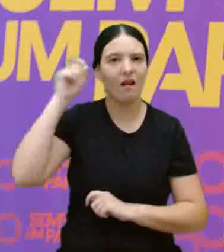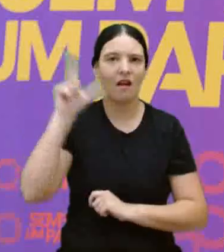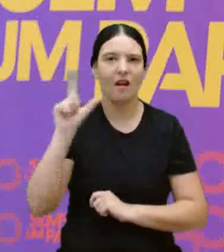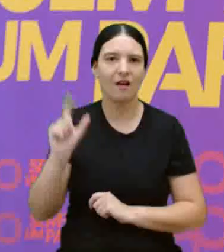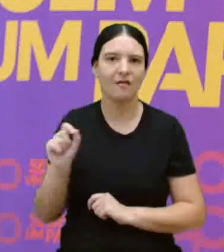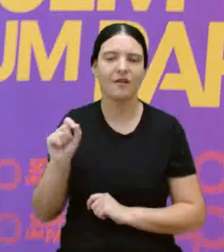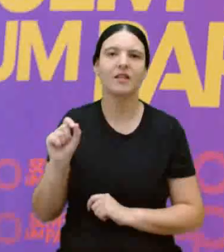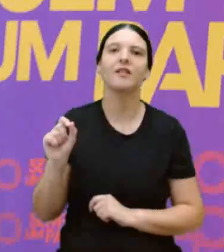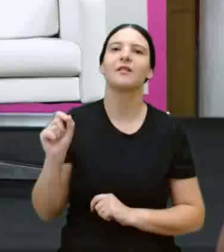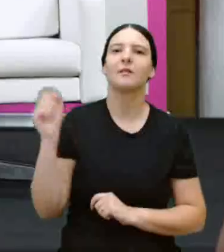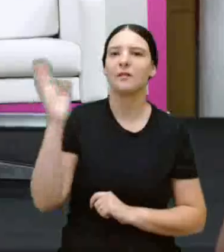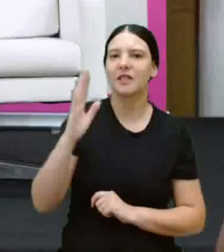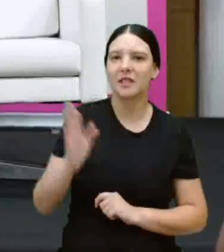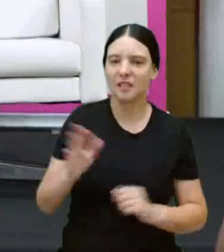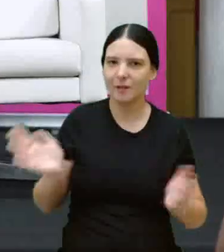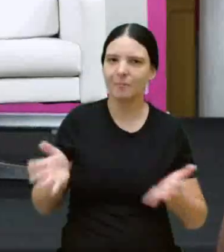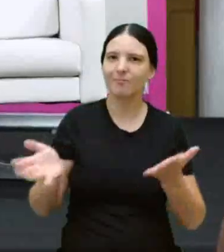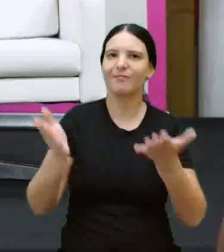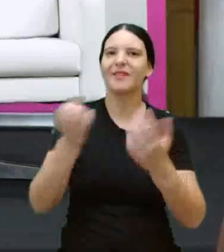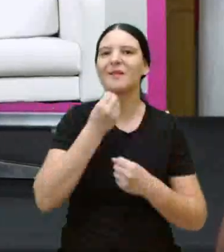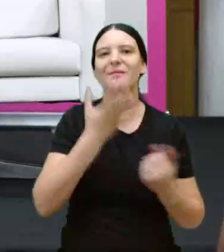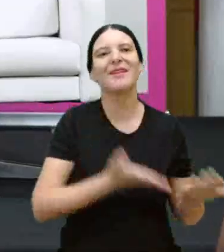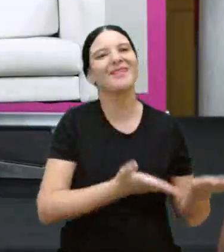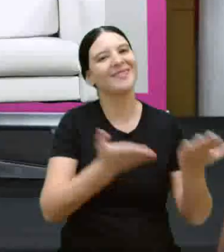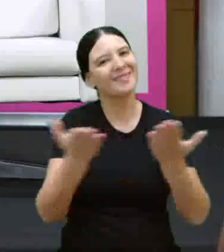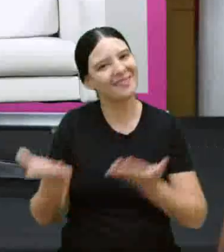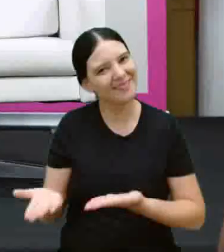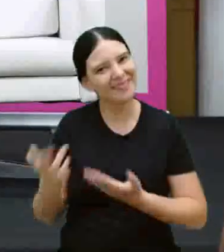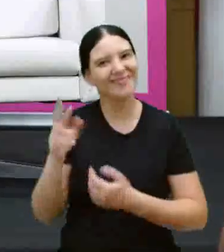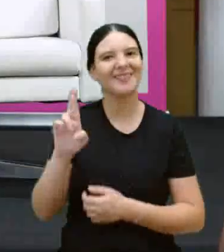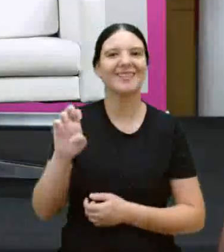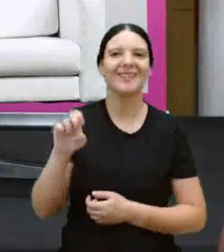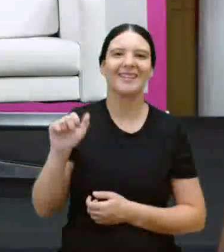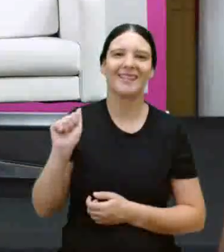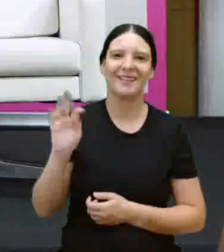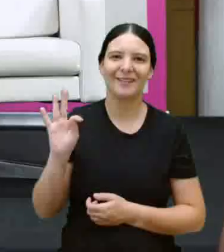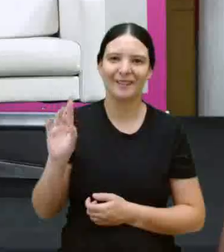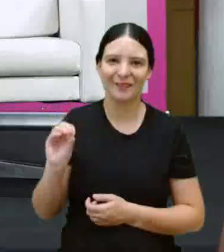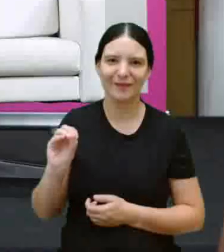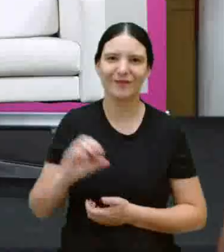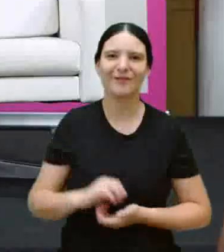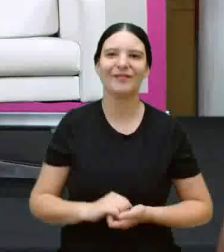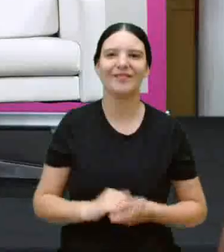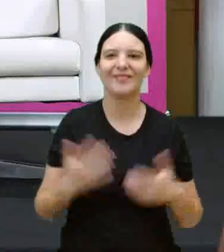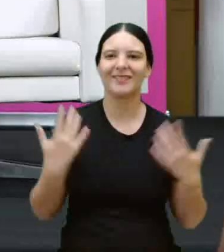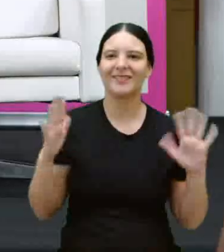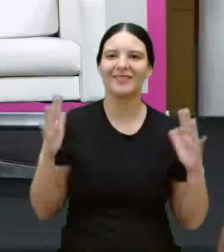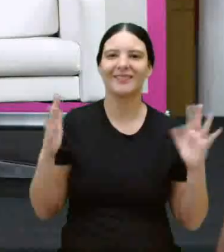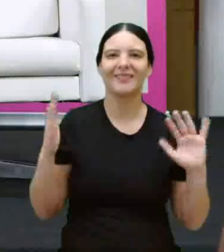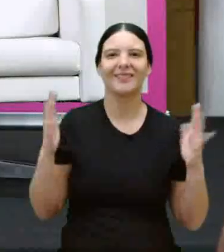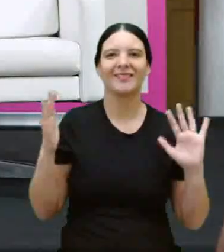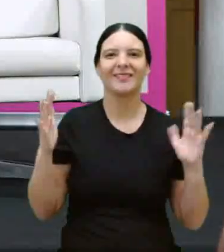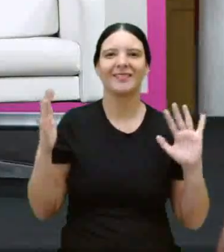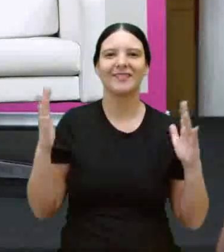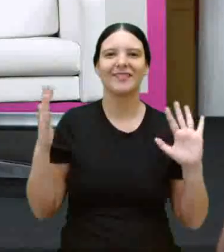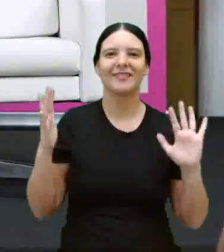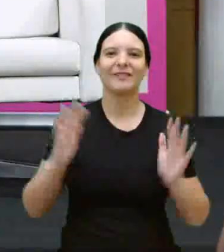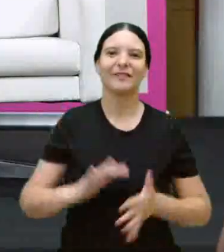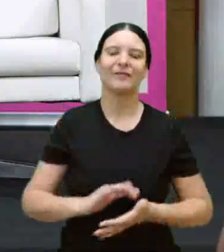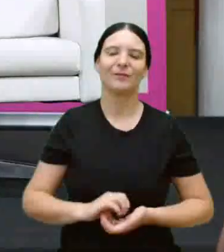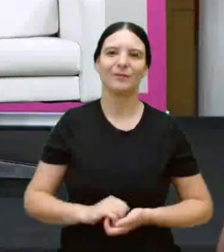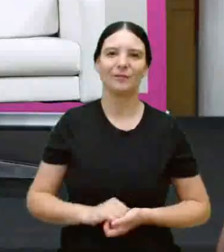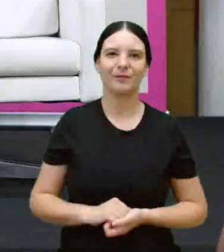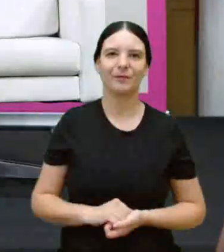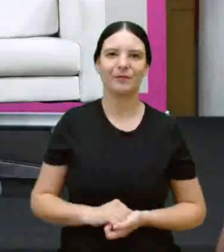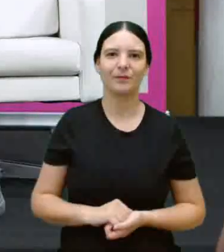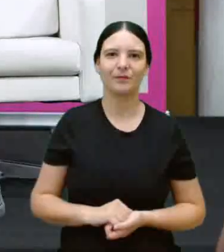Seja muito bem-vindo, Renato. Renato sobe ao palco. Ele é um homem preto, retinto, dreads compridos levemente grisalhos presos em um rabo de cavalo e barba cheia e grisalha.